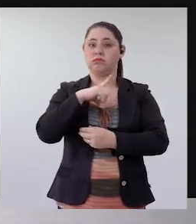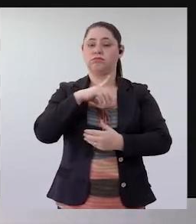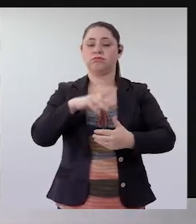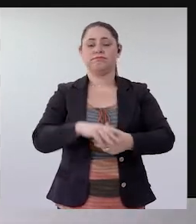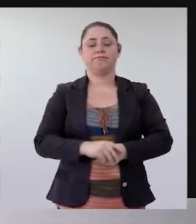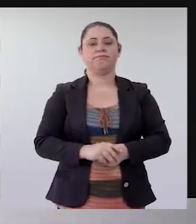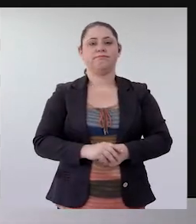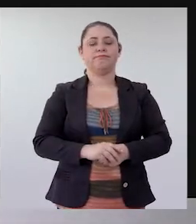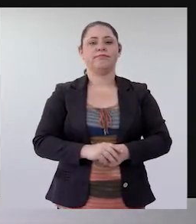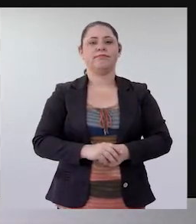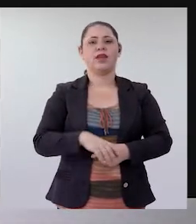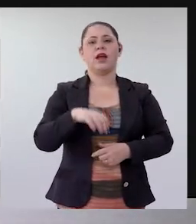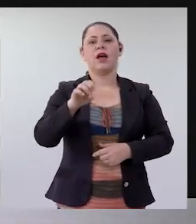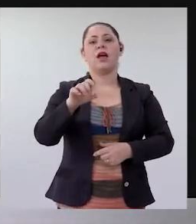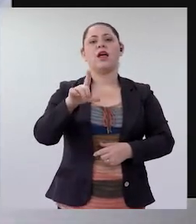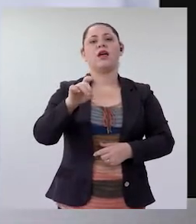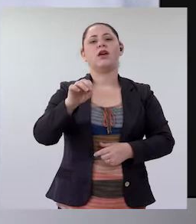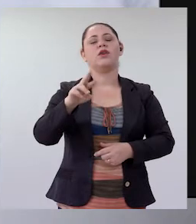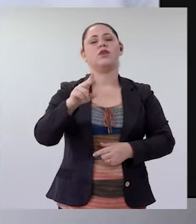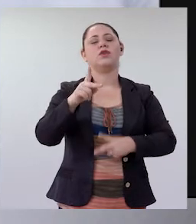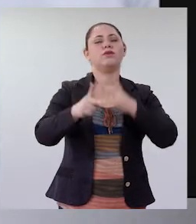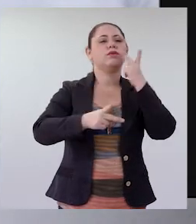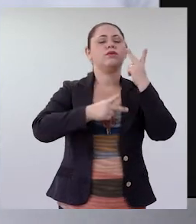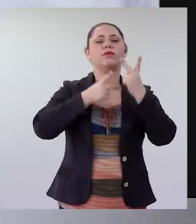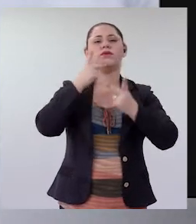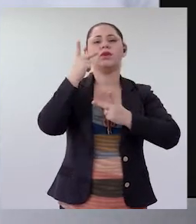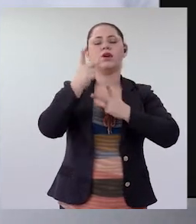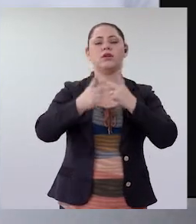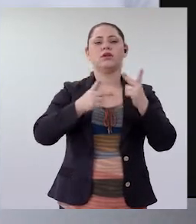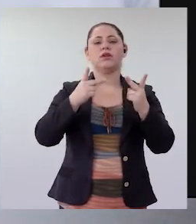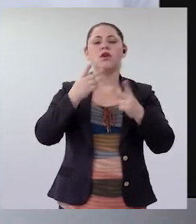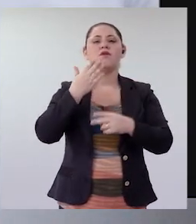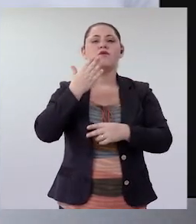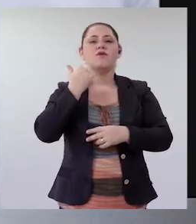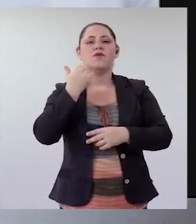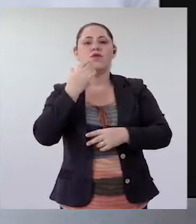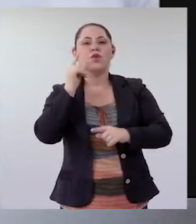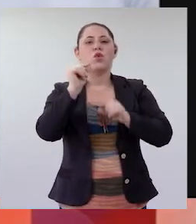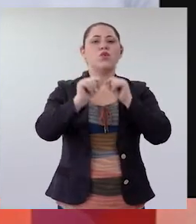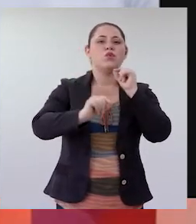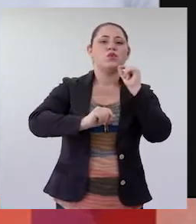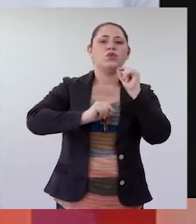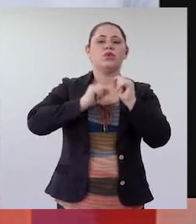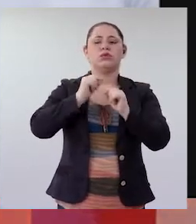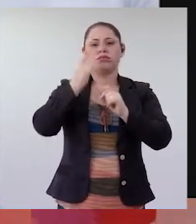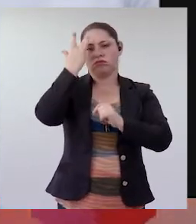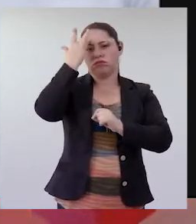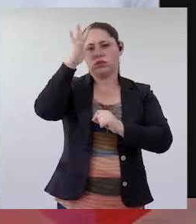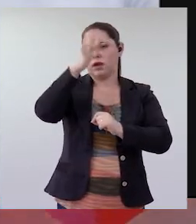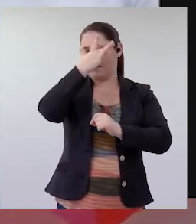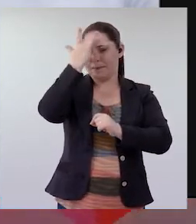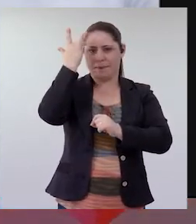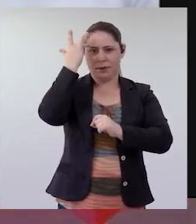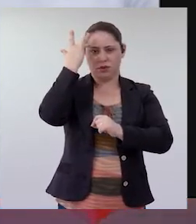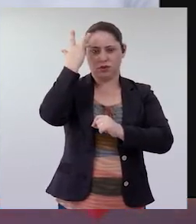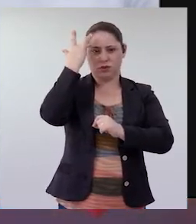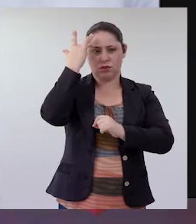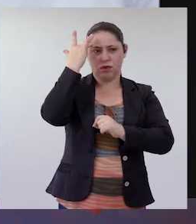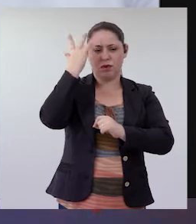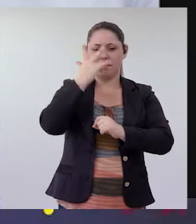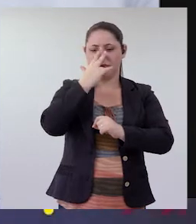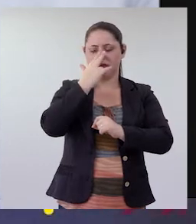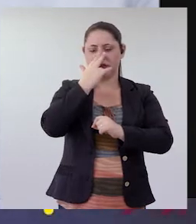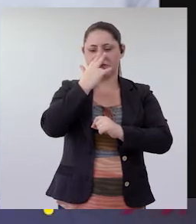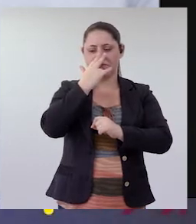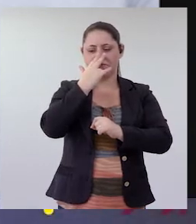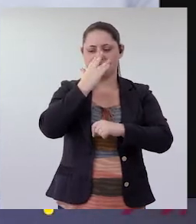coloquei. E, Helder, até falando sobre essa questão da facilidade, a gente não sabe se as pessoas elas ficaram com